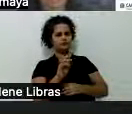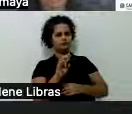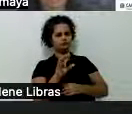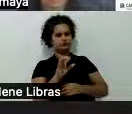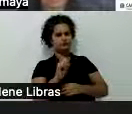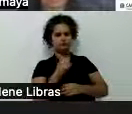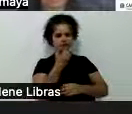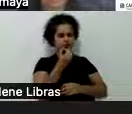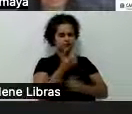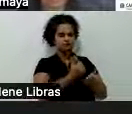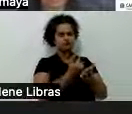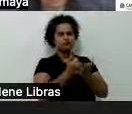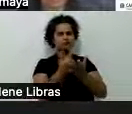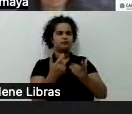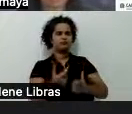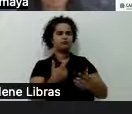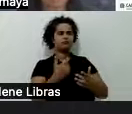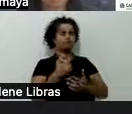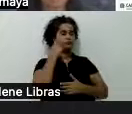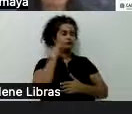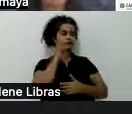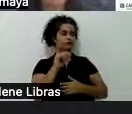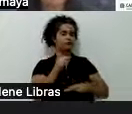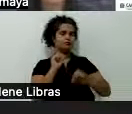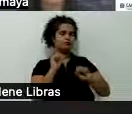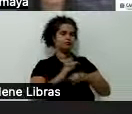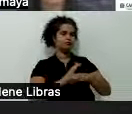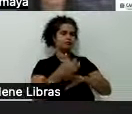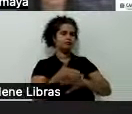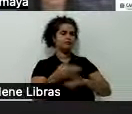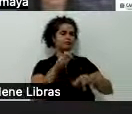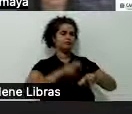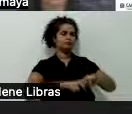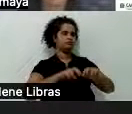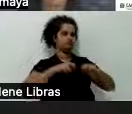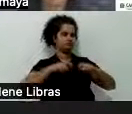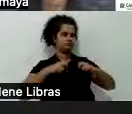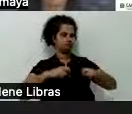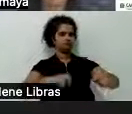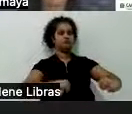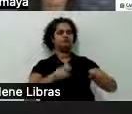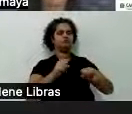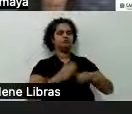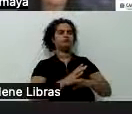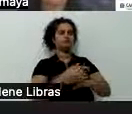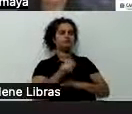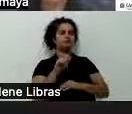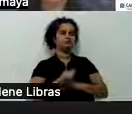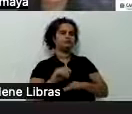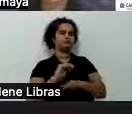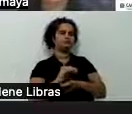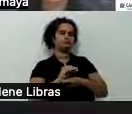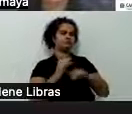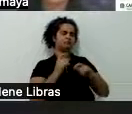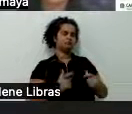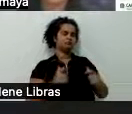Durante o dia, qualquer pessoa pode entrar e sentar, não precisa exatamente consumir, mas são a associação que cuida desses espaços.